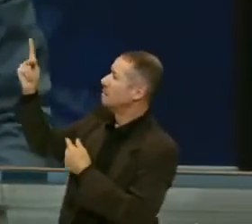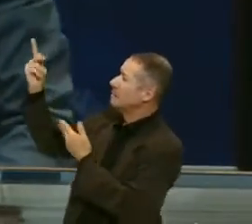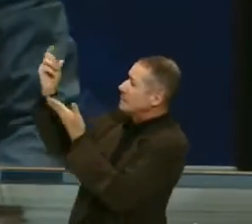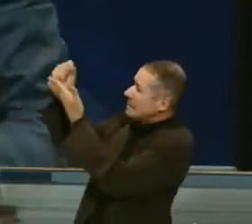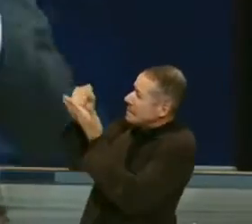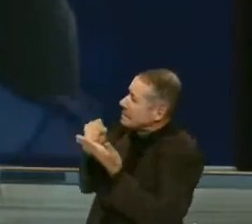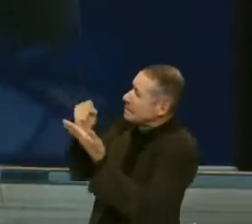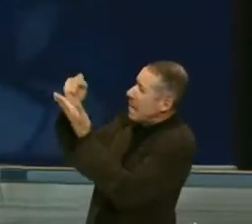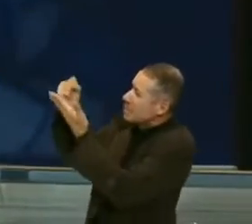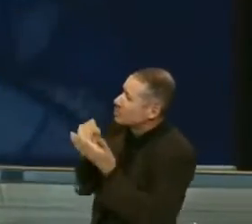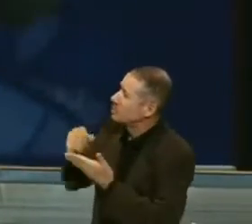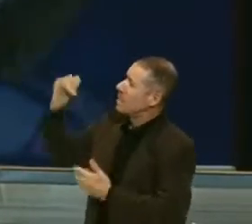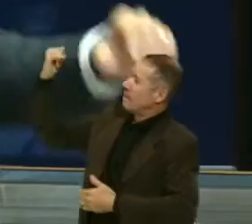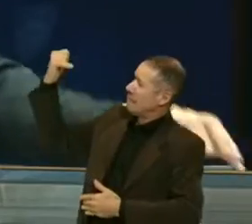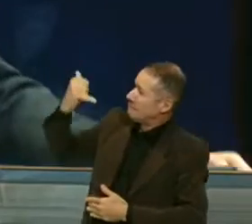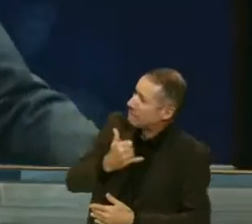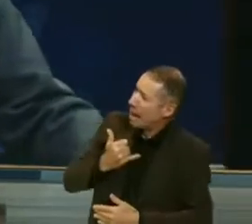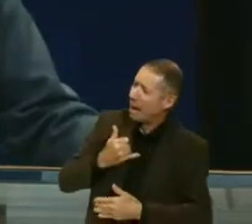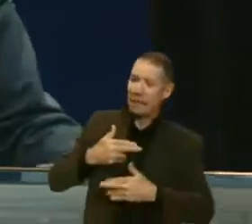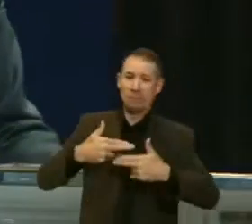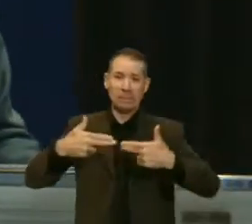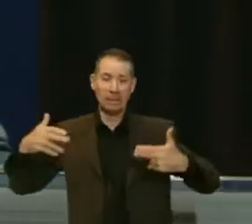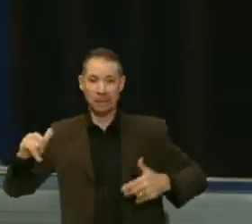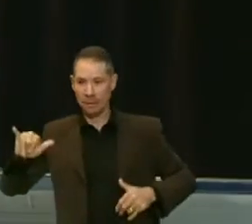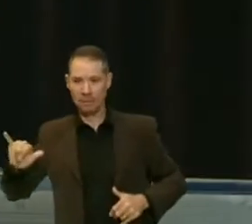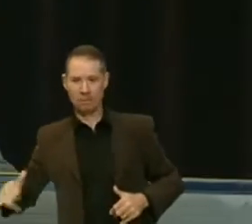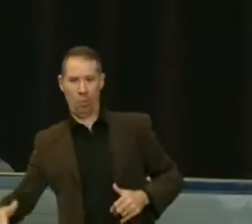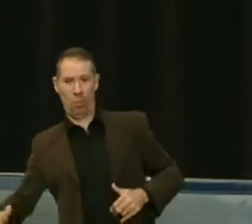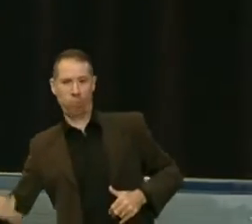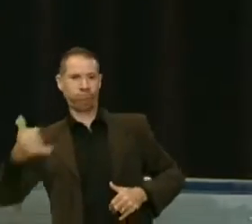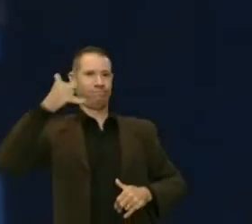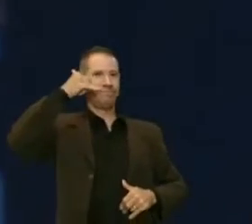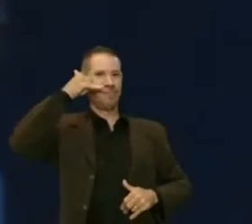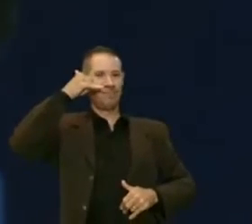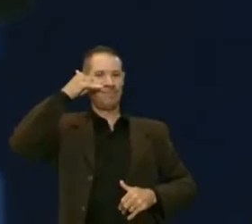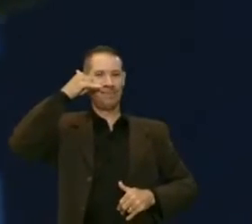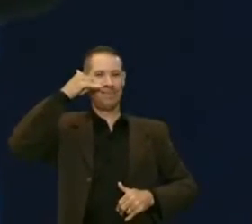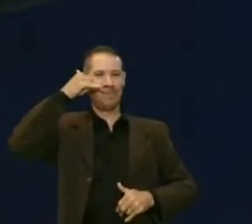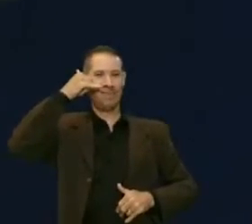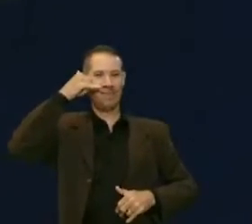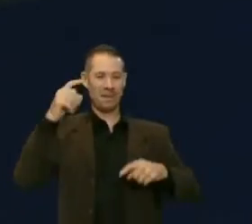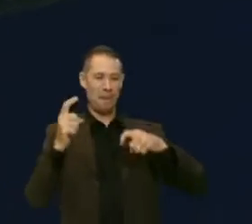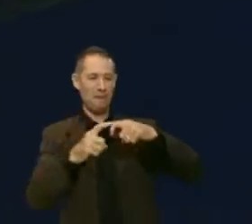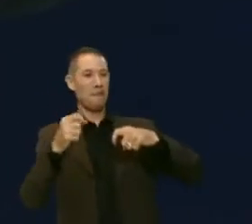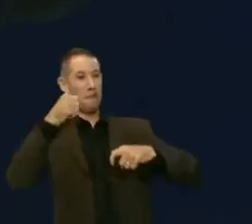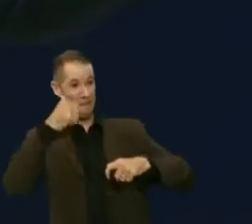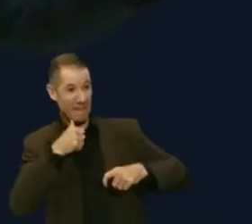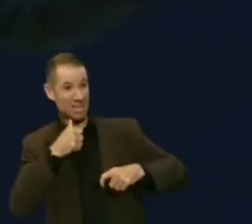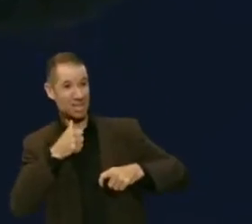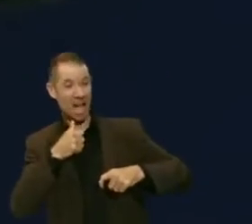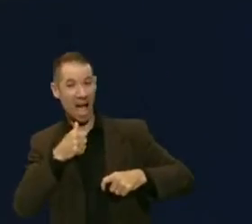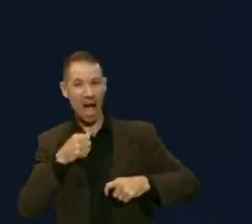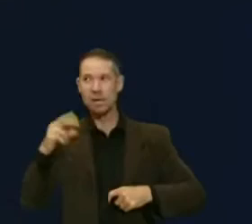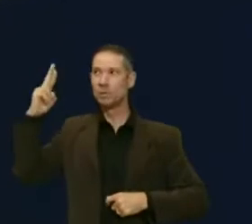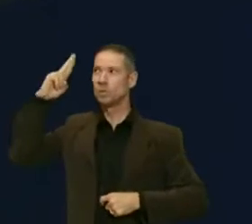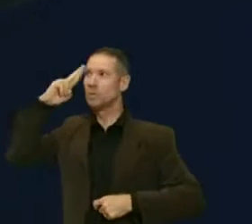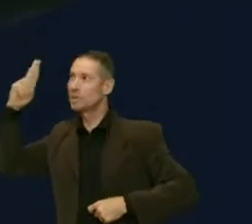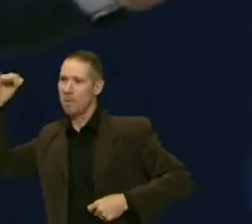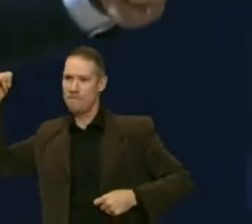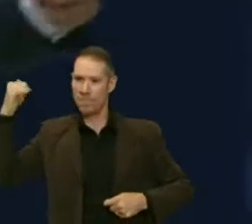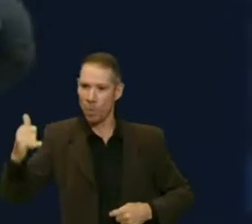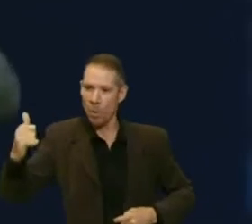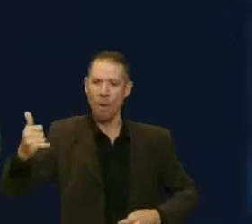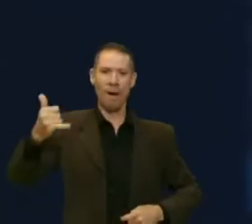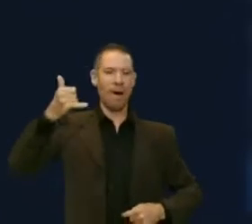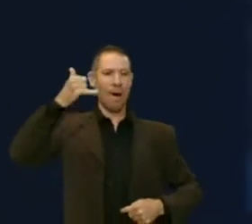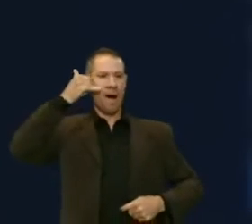visita, fala comigo de alguma maneira. E toca o telefone. Uma médica enviada pelo Senhor traz um recado de